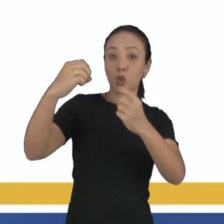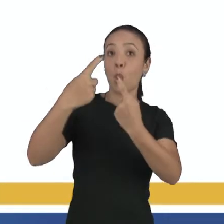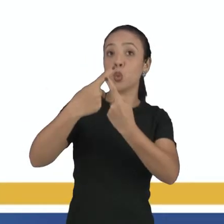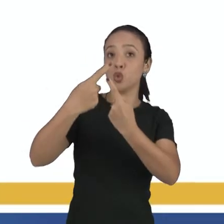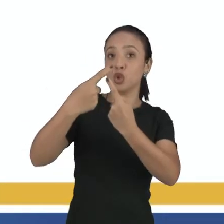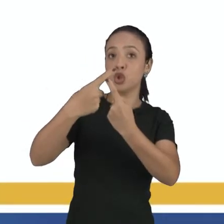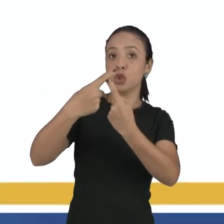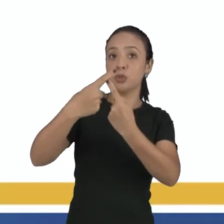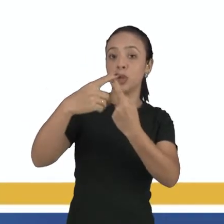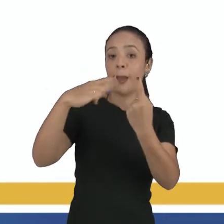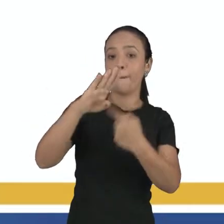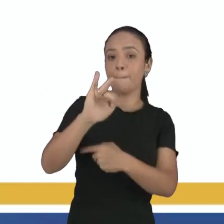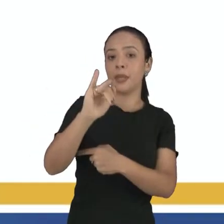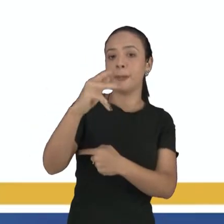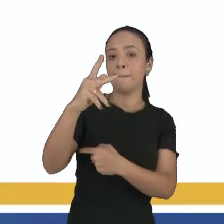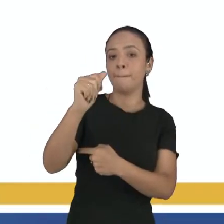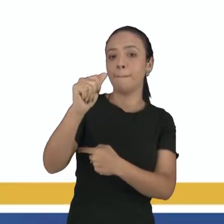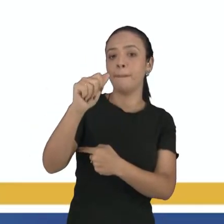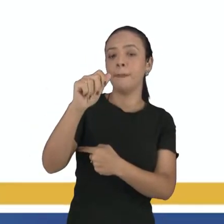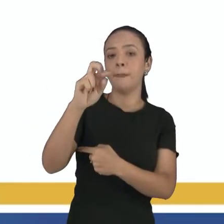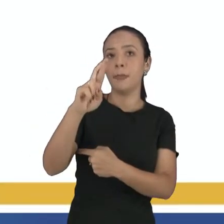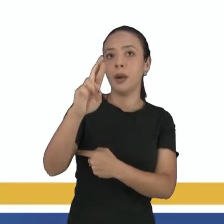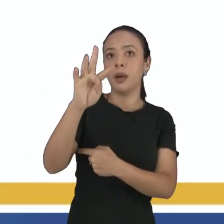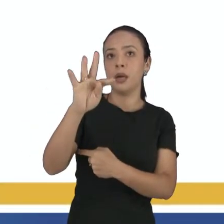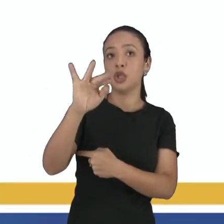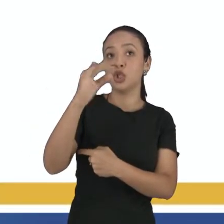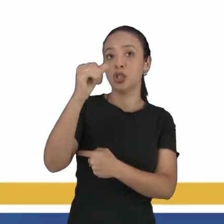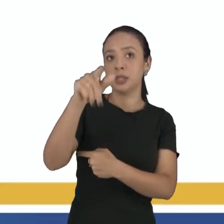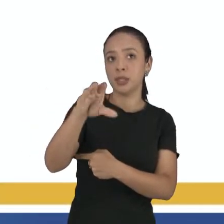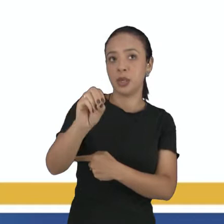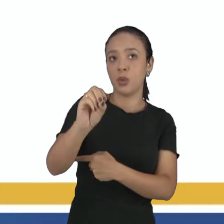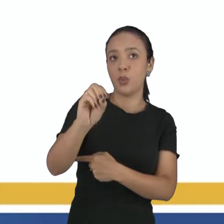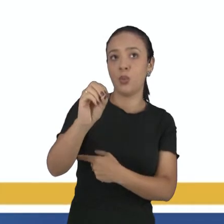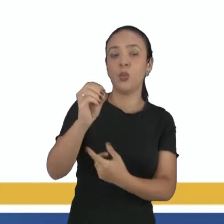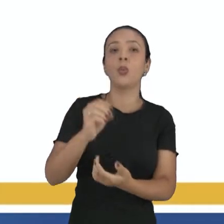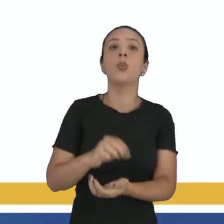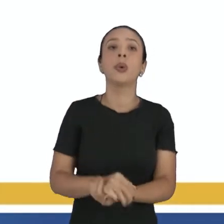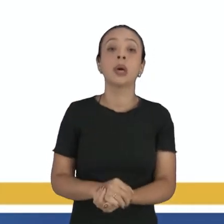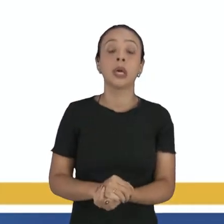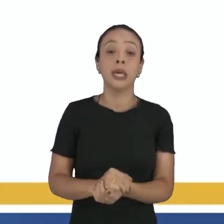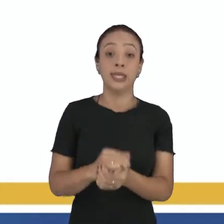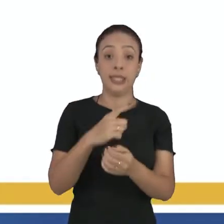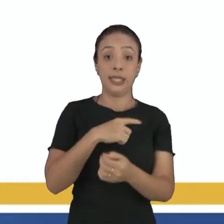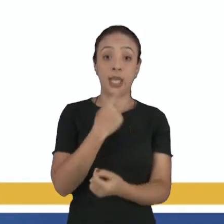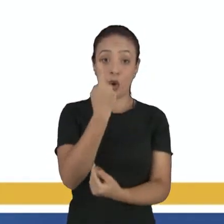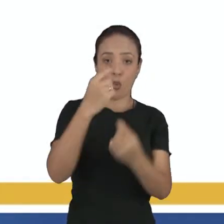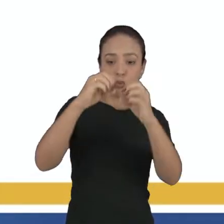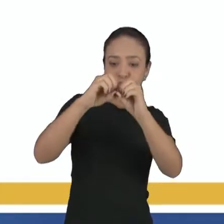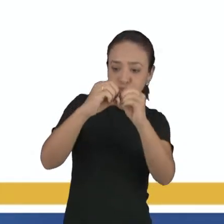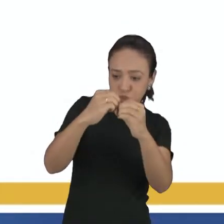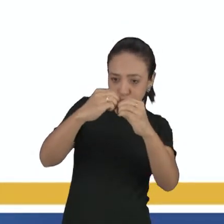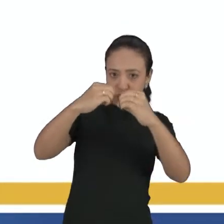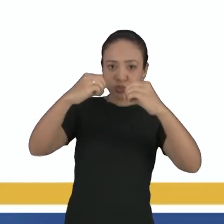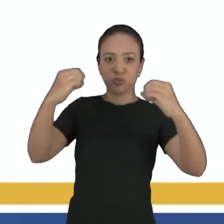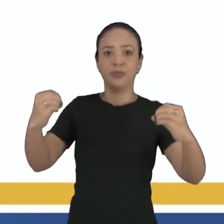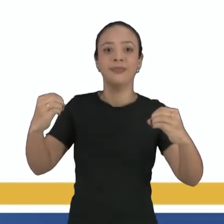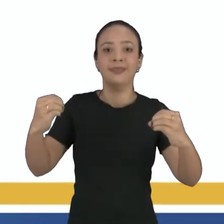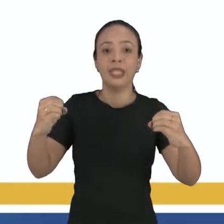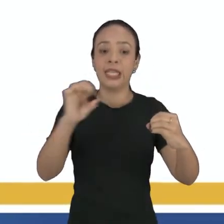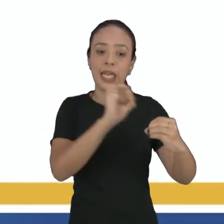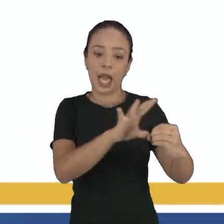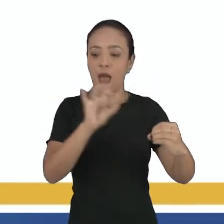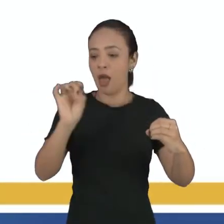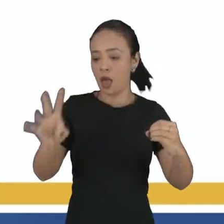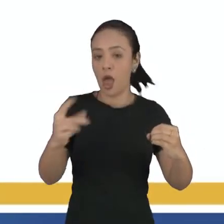reprodução assexuada, que é a bipartição, né? O nome já diz tudo, ela basicamente divide o seu corpo em dois, se parte ao meio, e aí cada